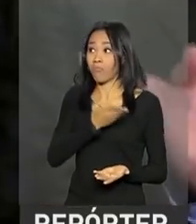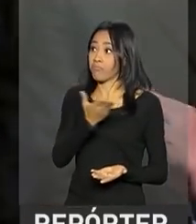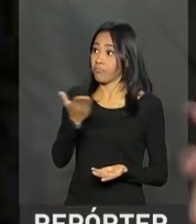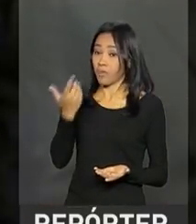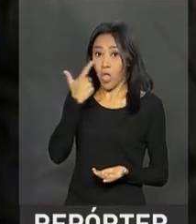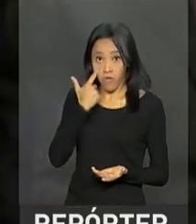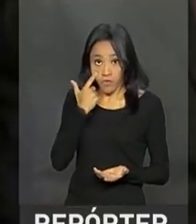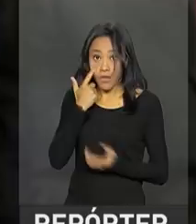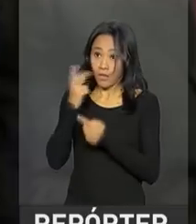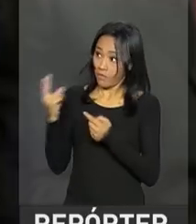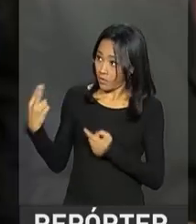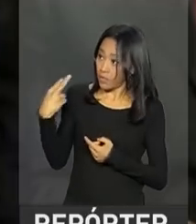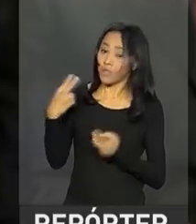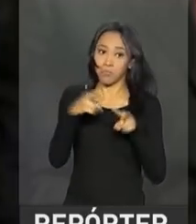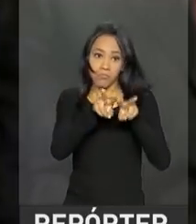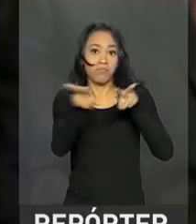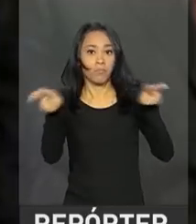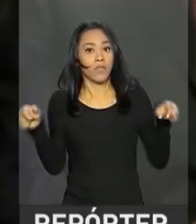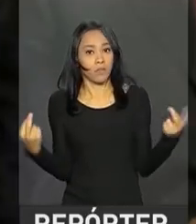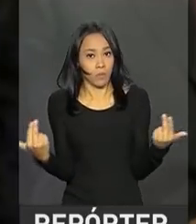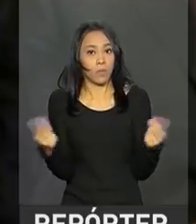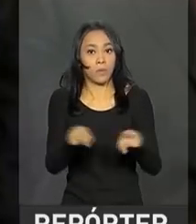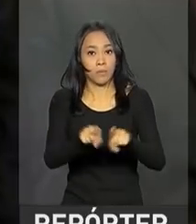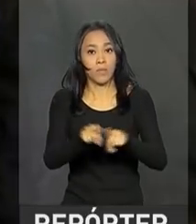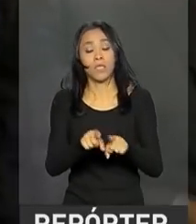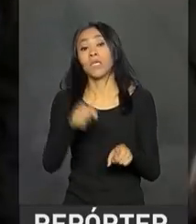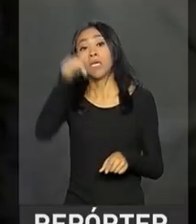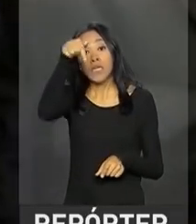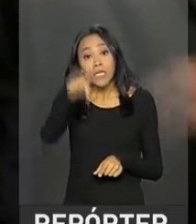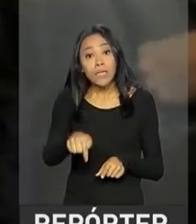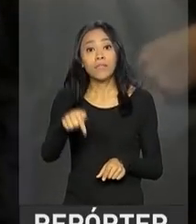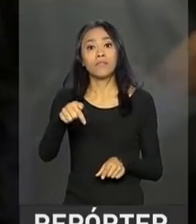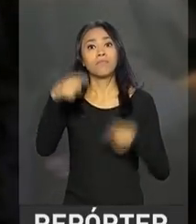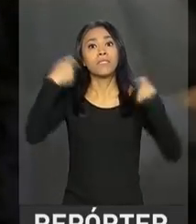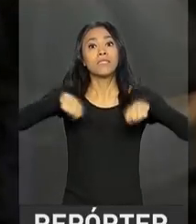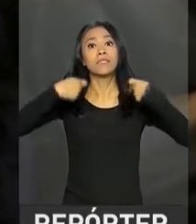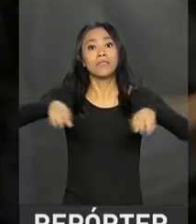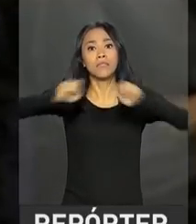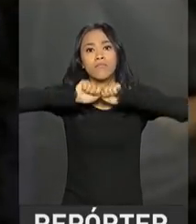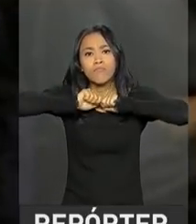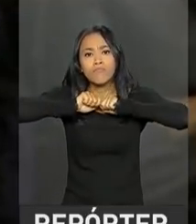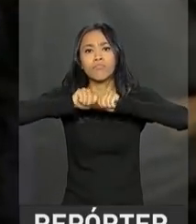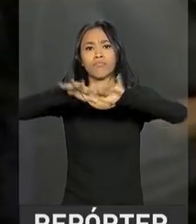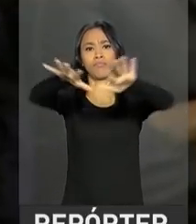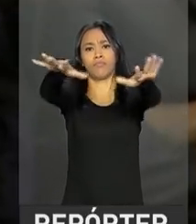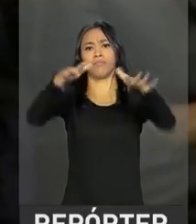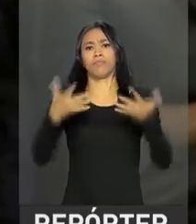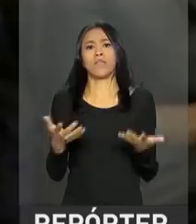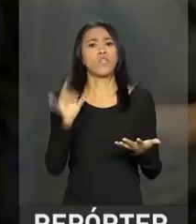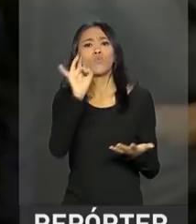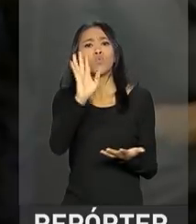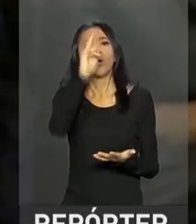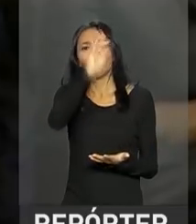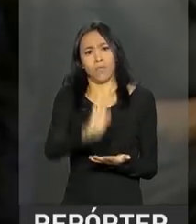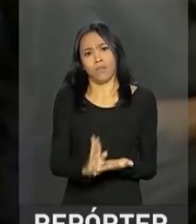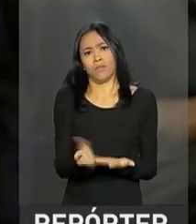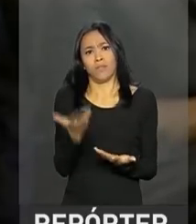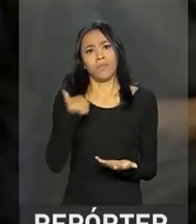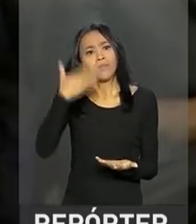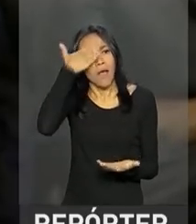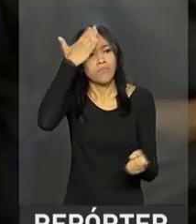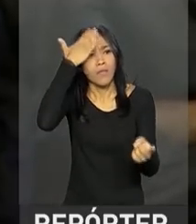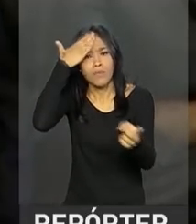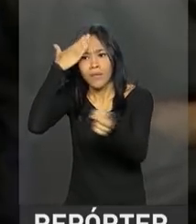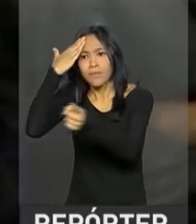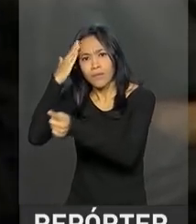e os senhores e as senhoras estão registrando, não é? Que este fato deve ser divulgado não só ao Brasil, para que os brasileiros